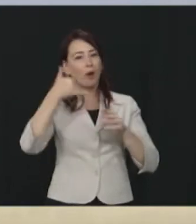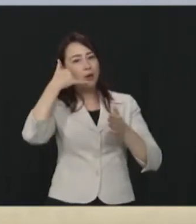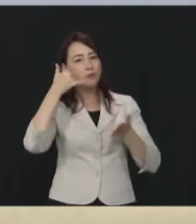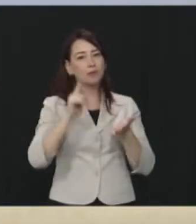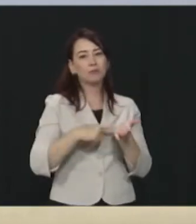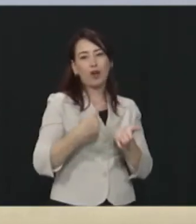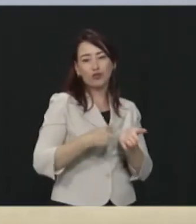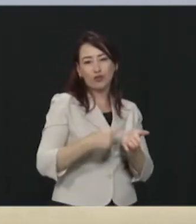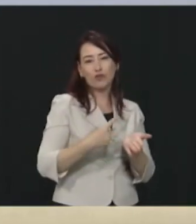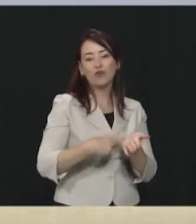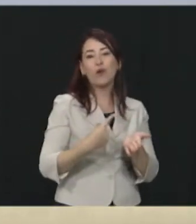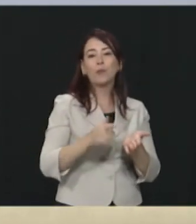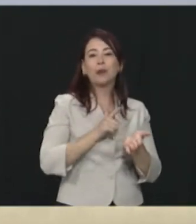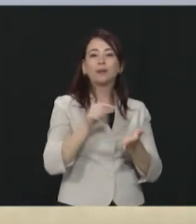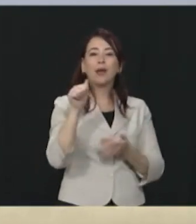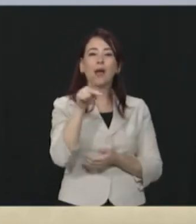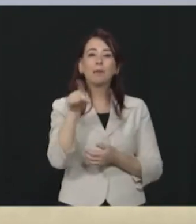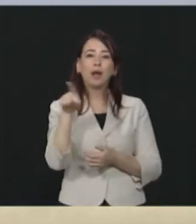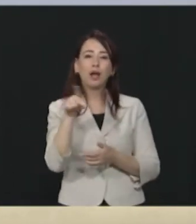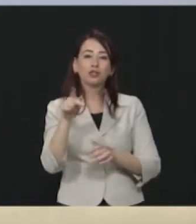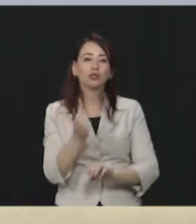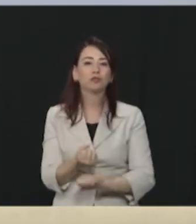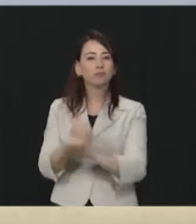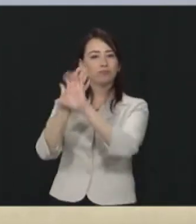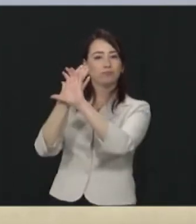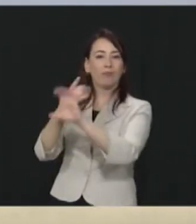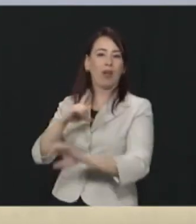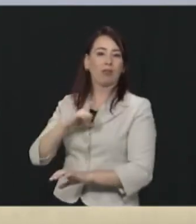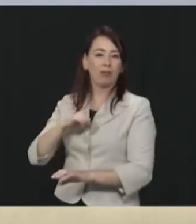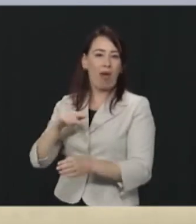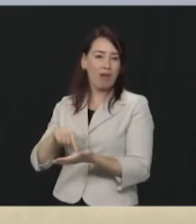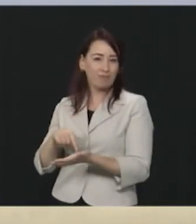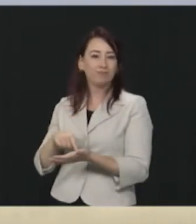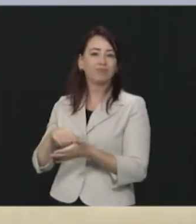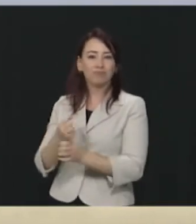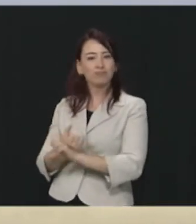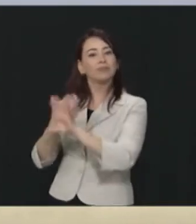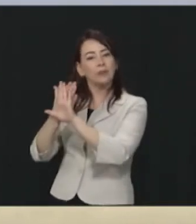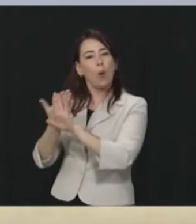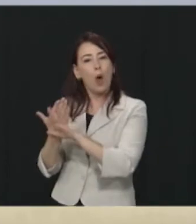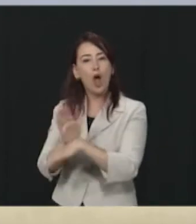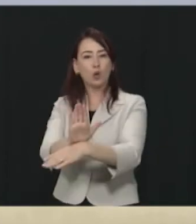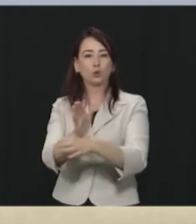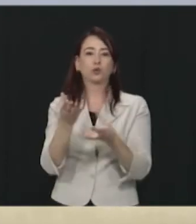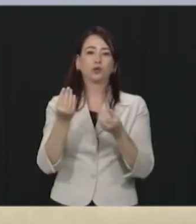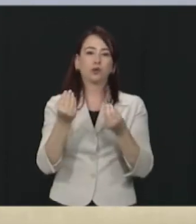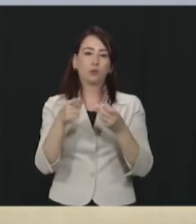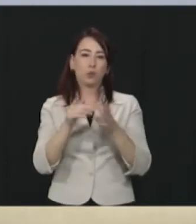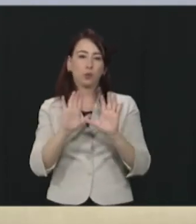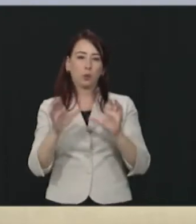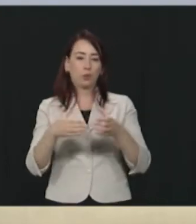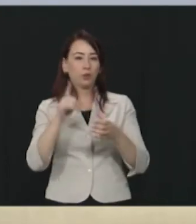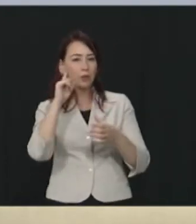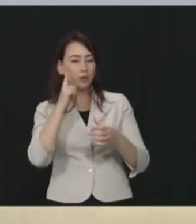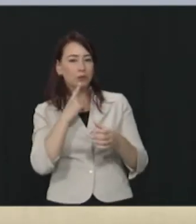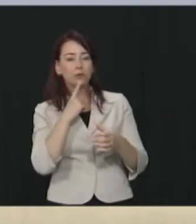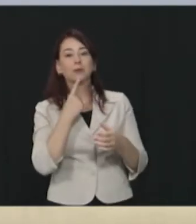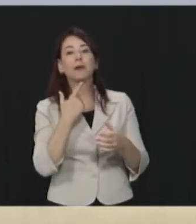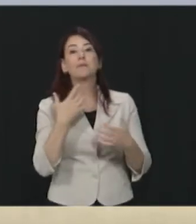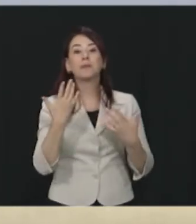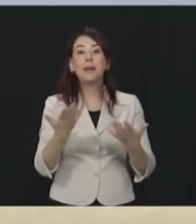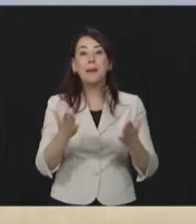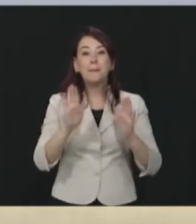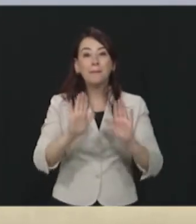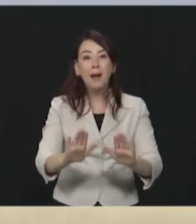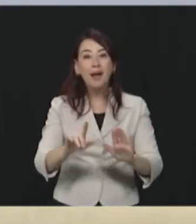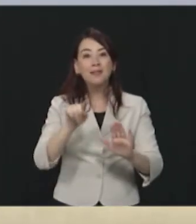celulares, por aplicativos de imagem. Então, isso tem auxiliado muito a acessibilidade. Porém, no caso do aprendizado da